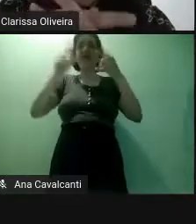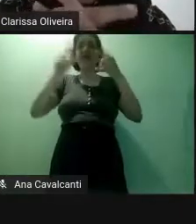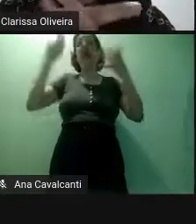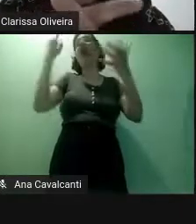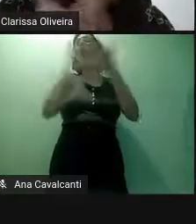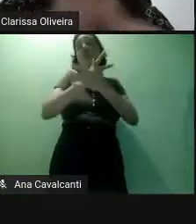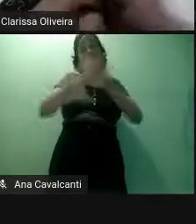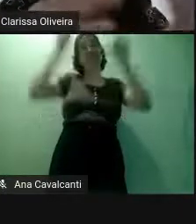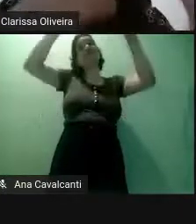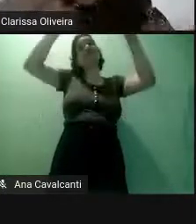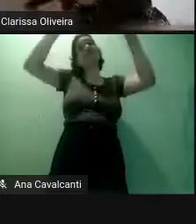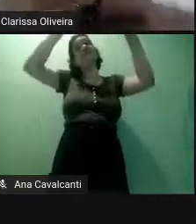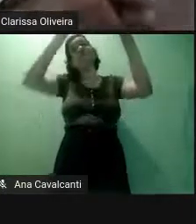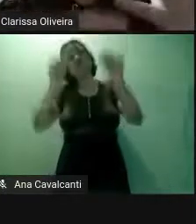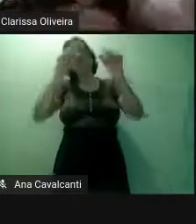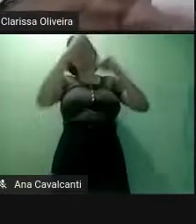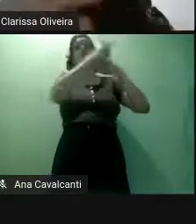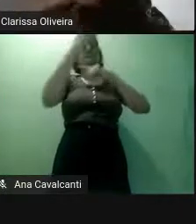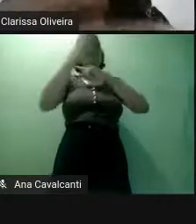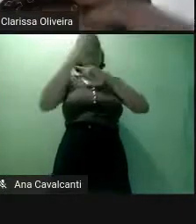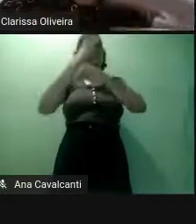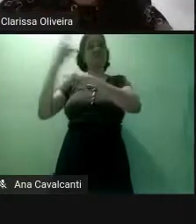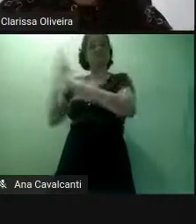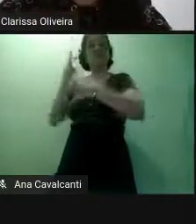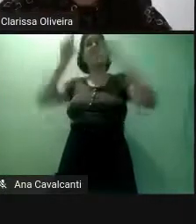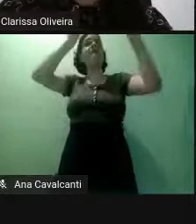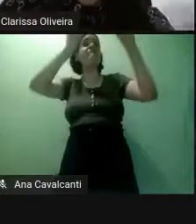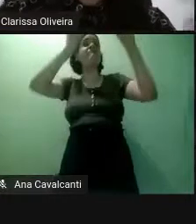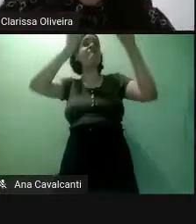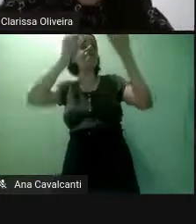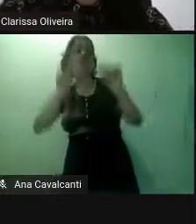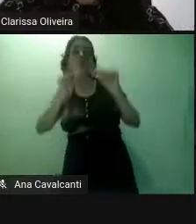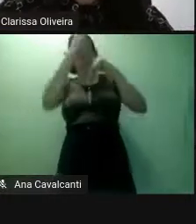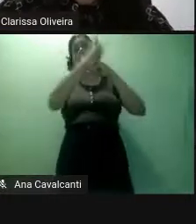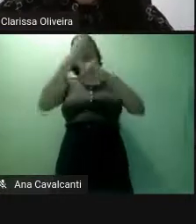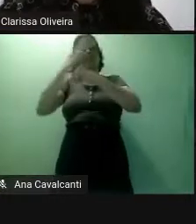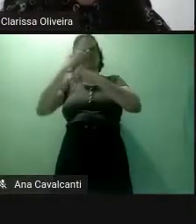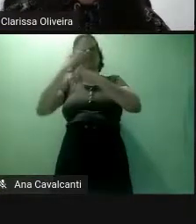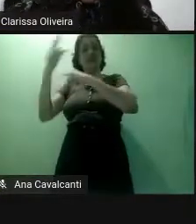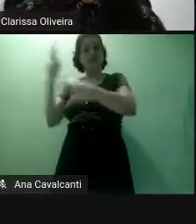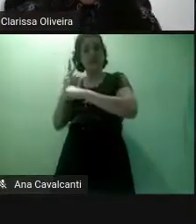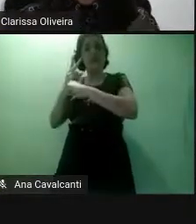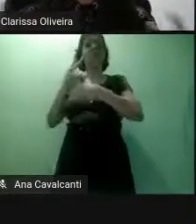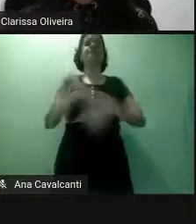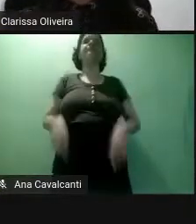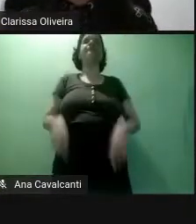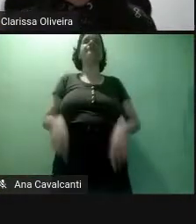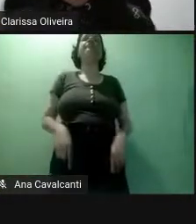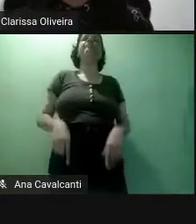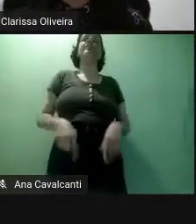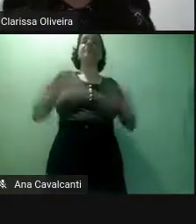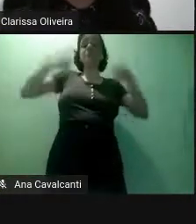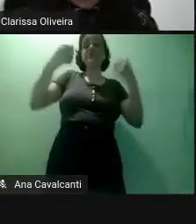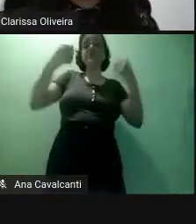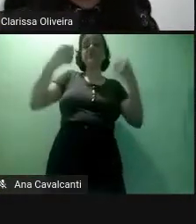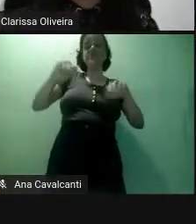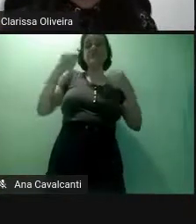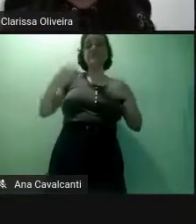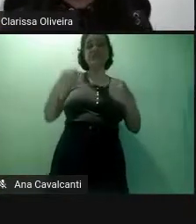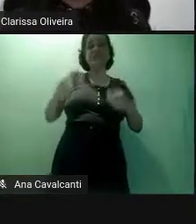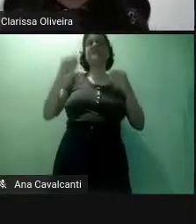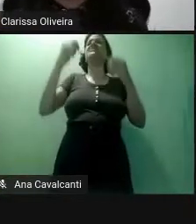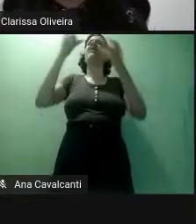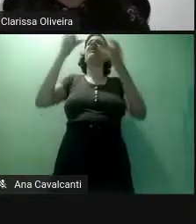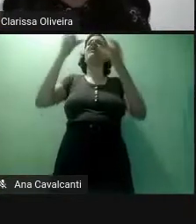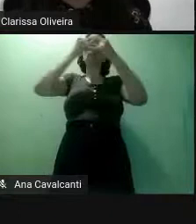capacidade de filtrar, de nos proteger contra o vírus. Então, nesse momento, quando está muito encharcada